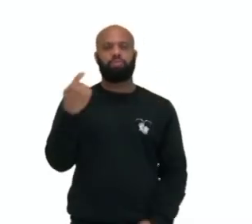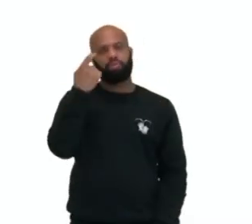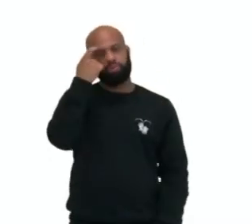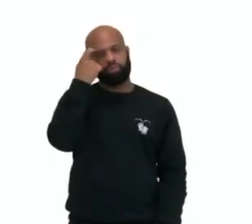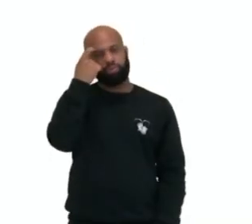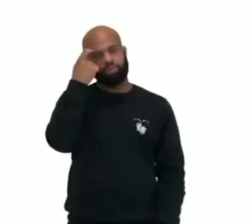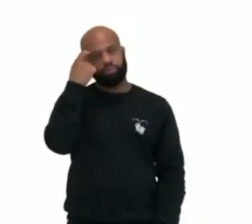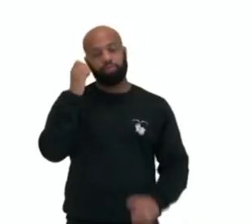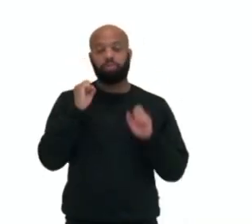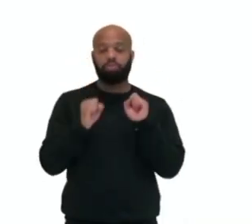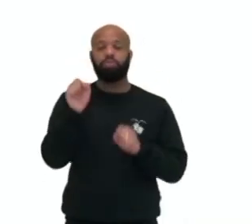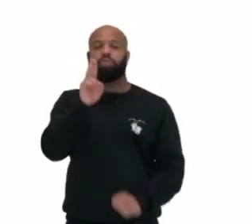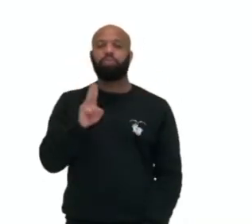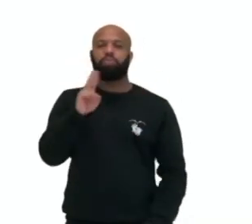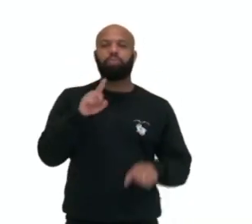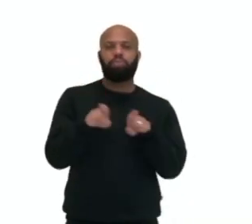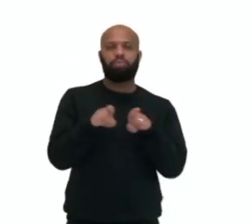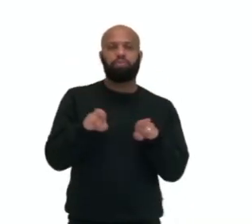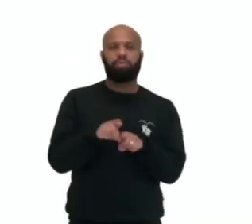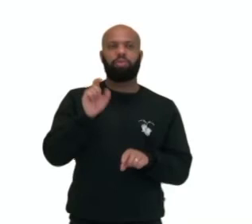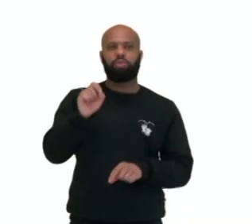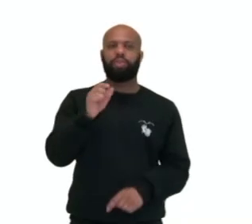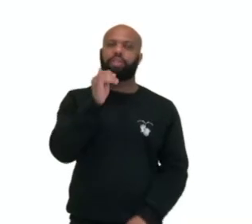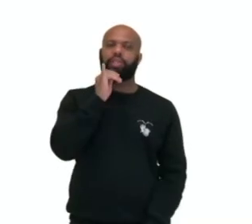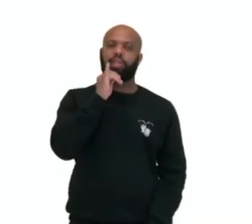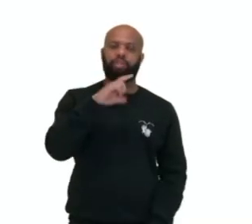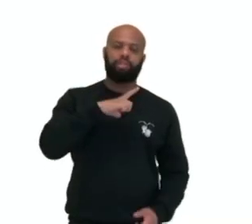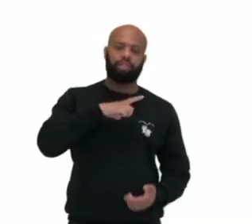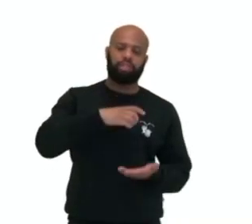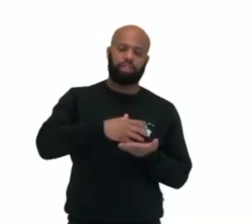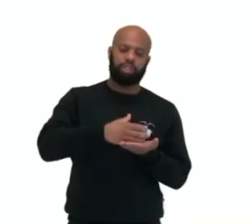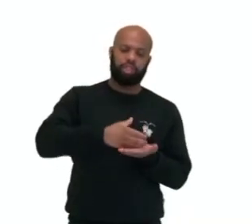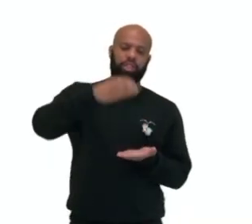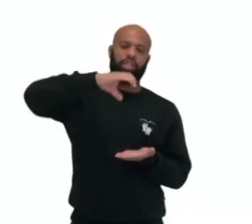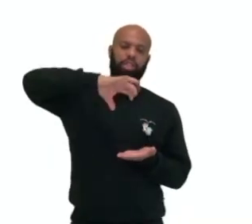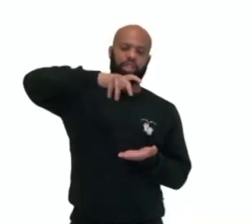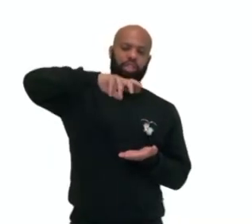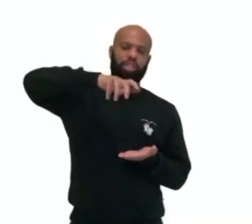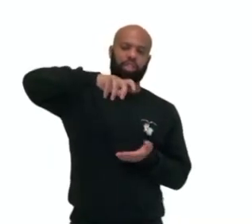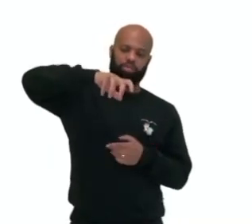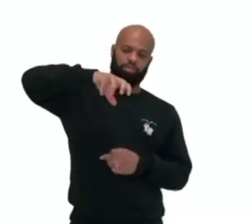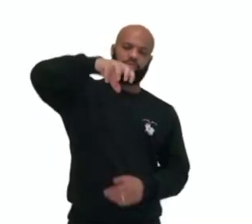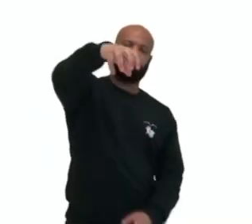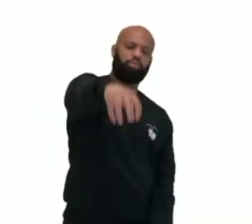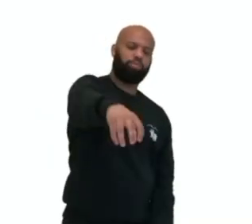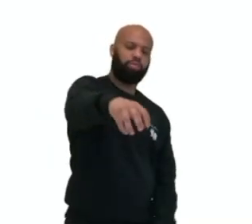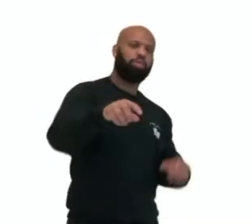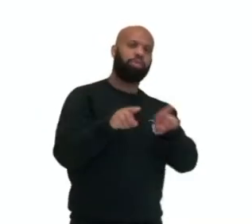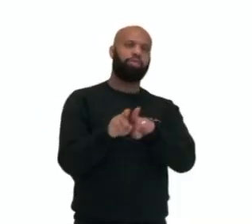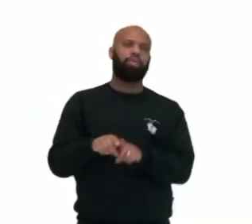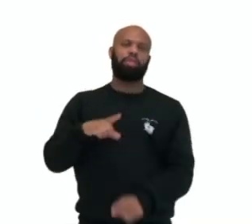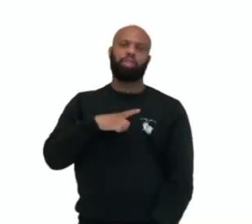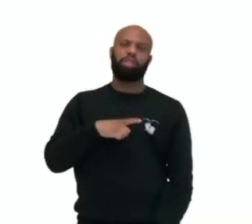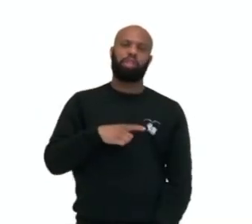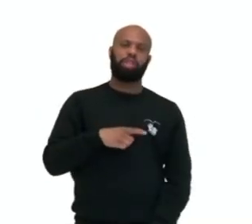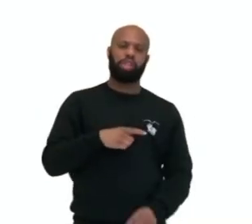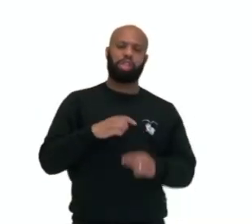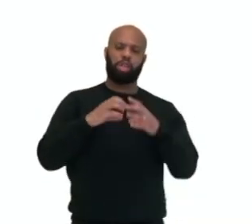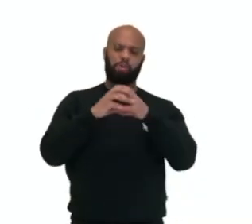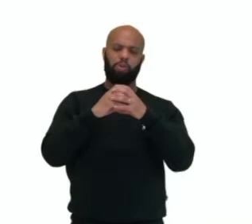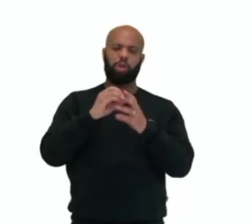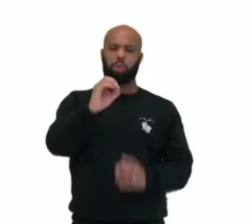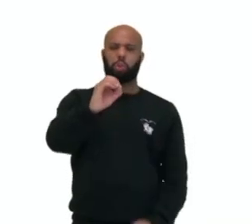usar uma tampinha, por exemplo, de garrafa PET no local do bolim, ou uma bolinha menor, talvez uma bolinha